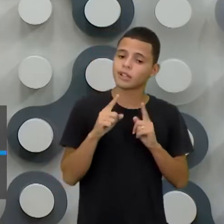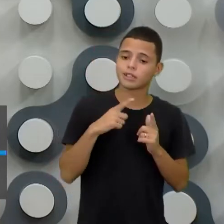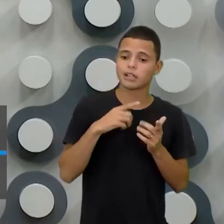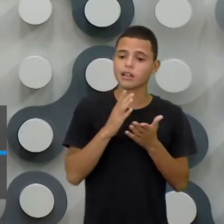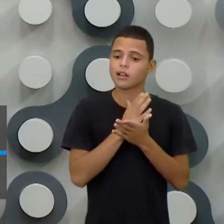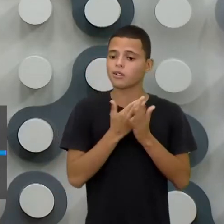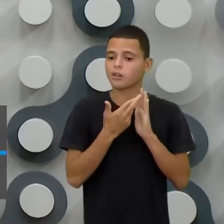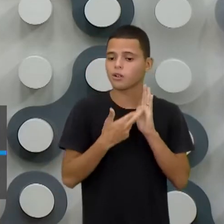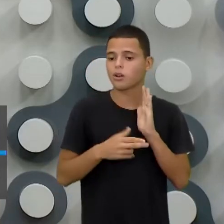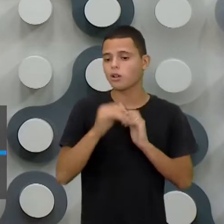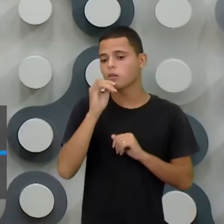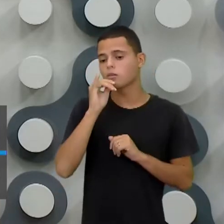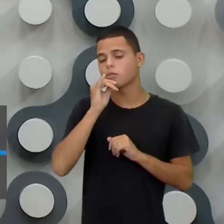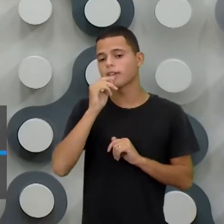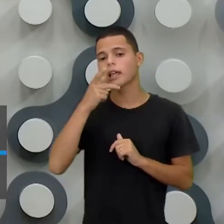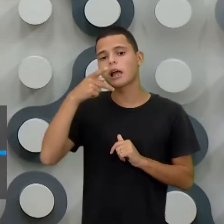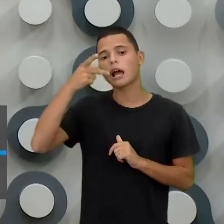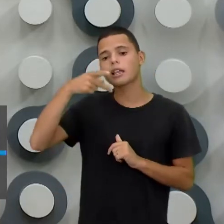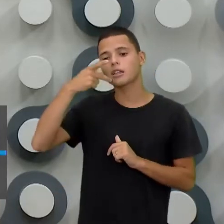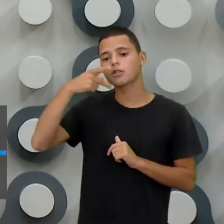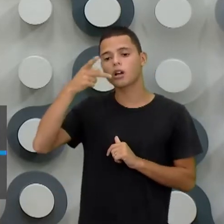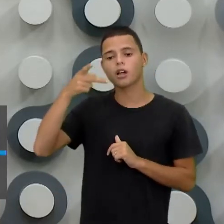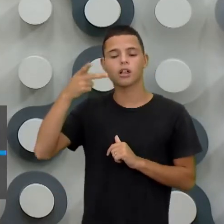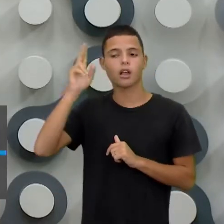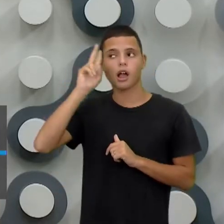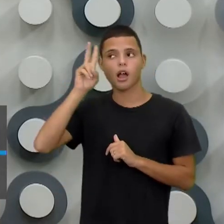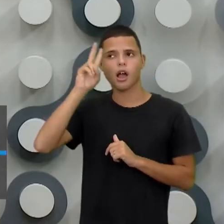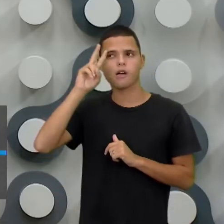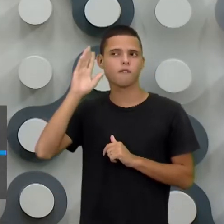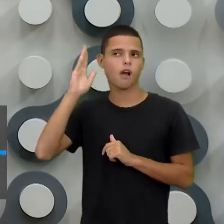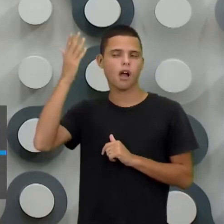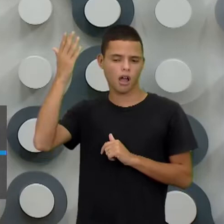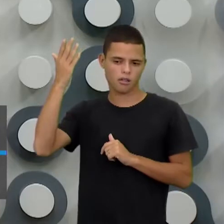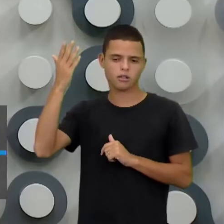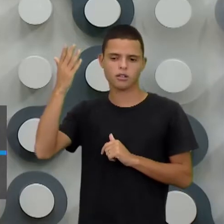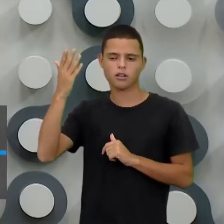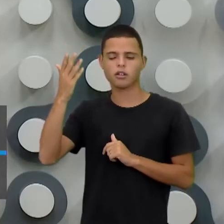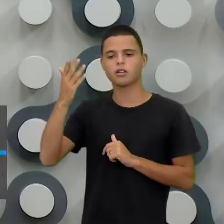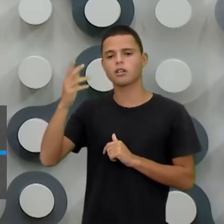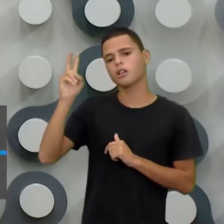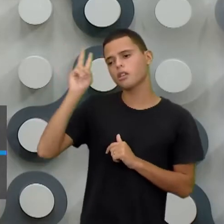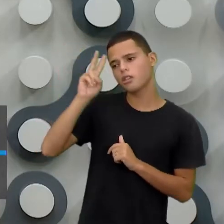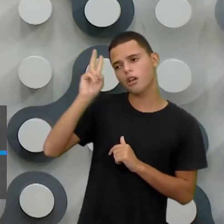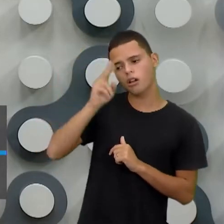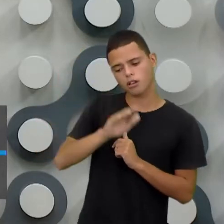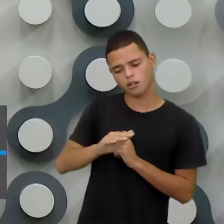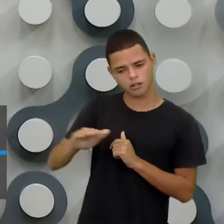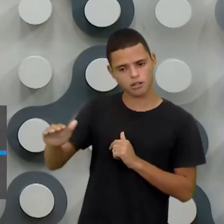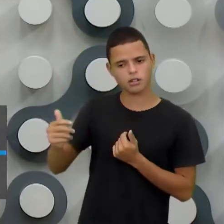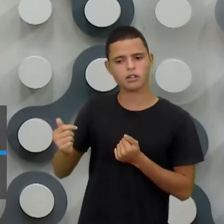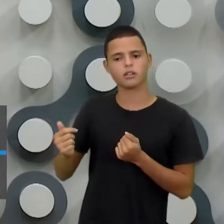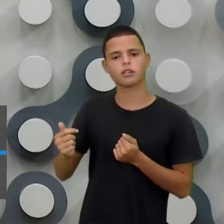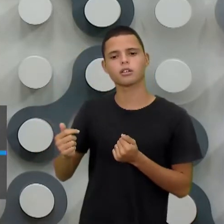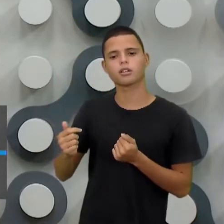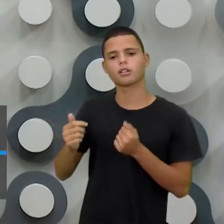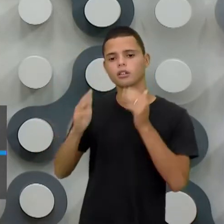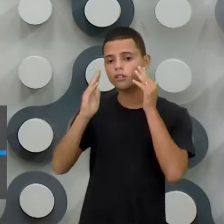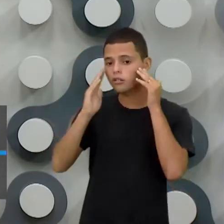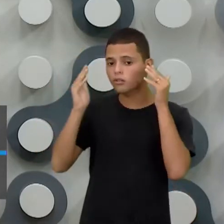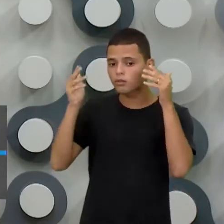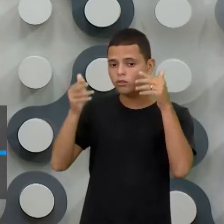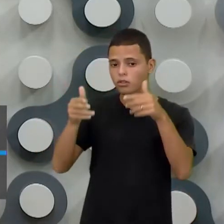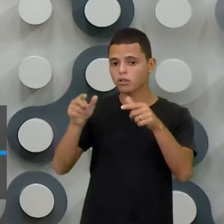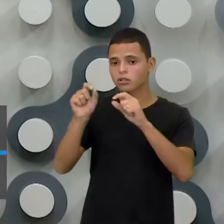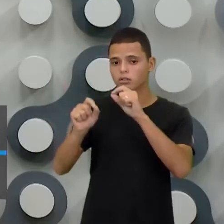exemplo, os contos de fadas, né? Então, lá no começo, os contos de fadas e outros contos, eles eram direcionados mais para o